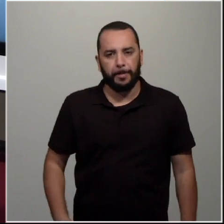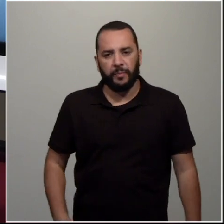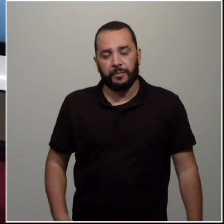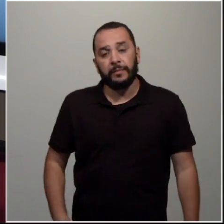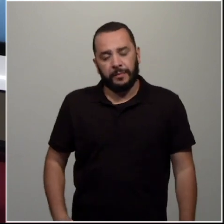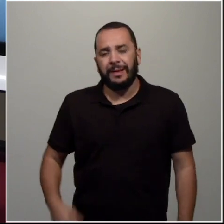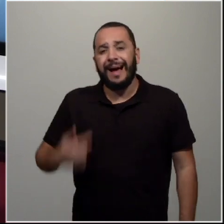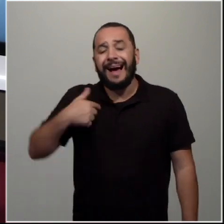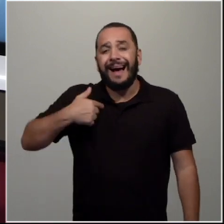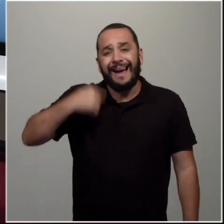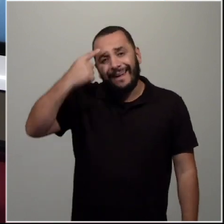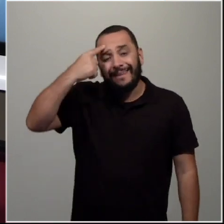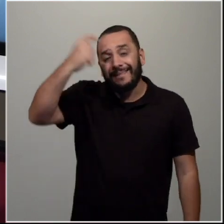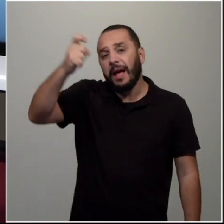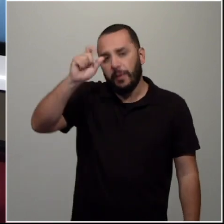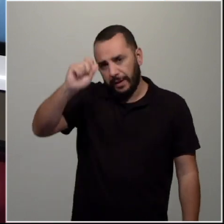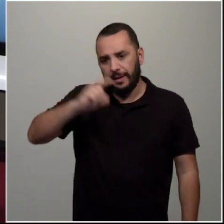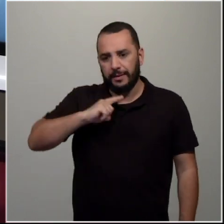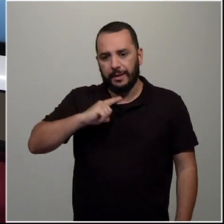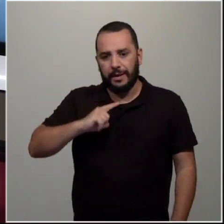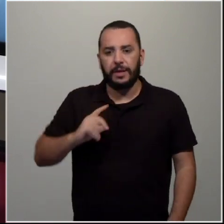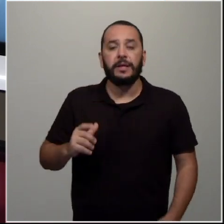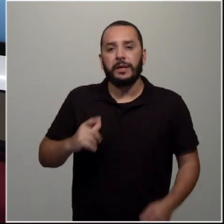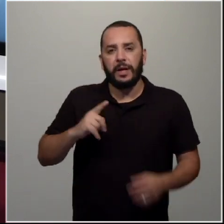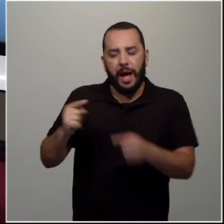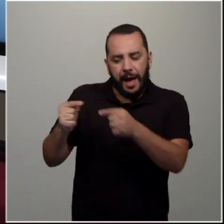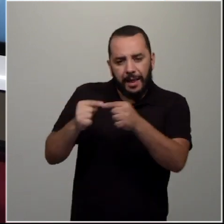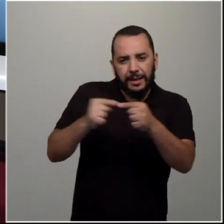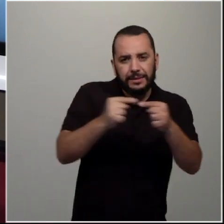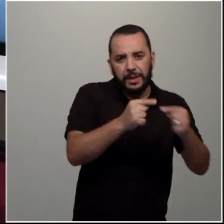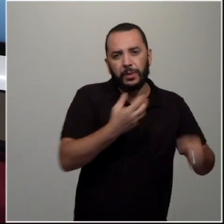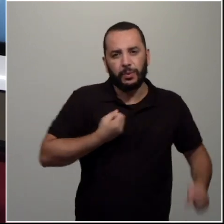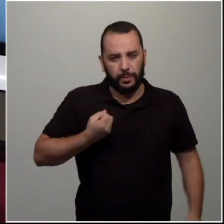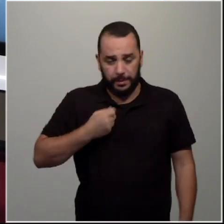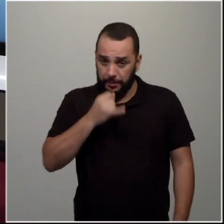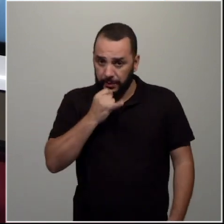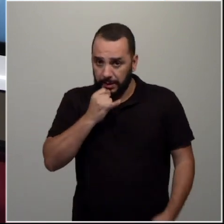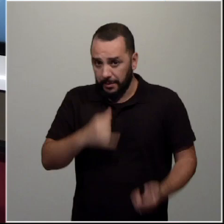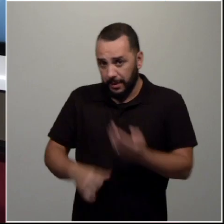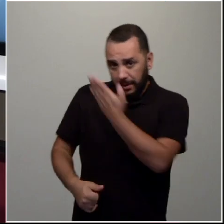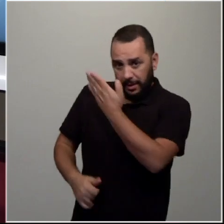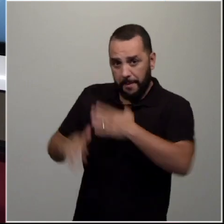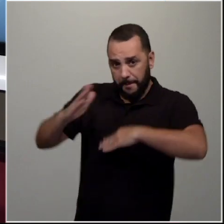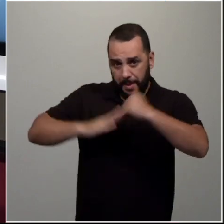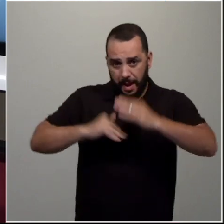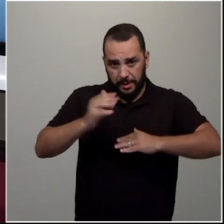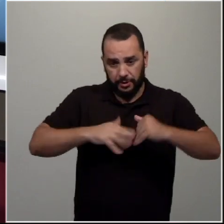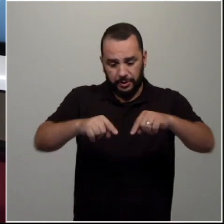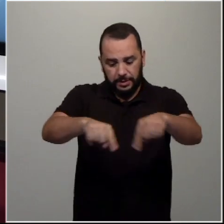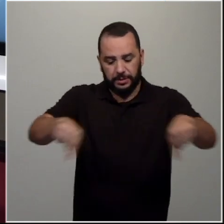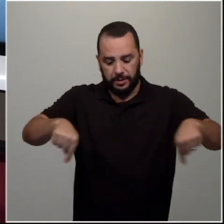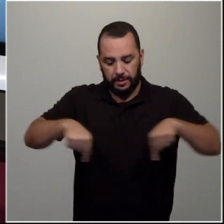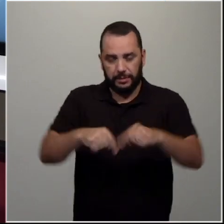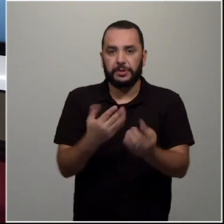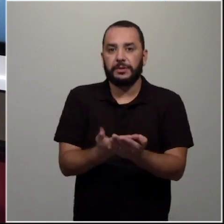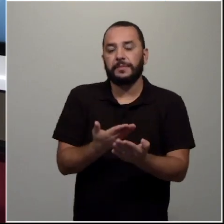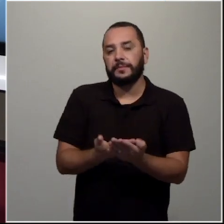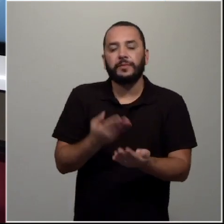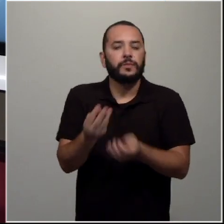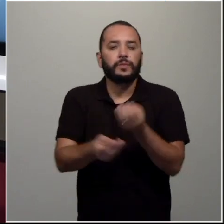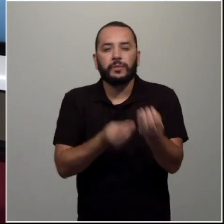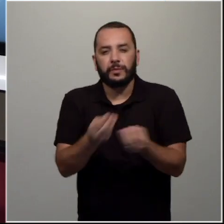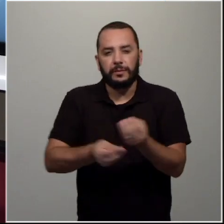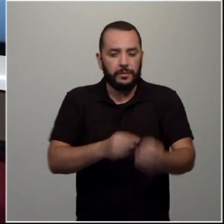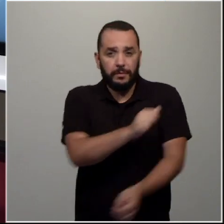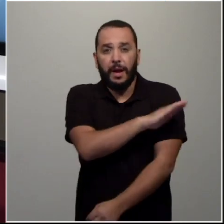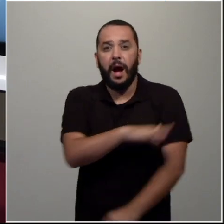essa idéia de das relações entre os números é a que eu trouxe uma ideia prática para a sala de aula que é como que os alunos